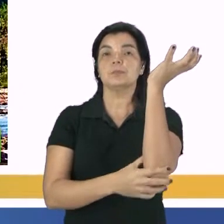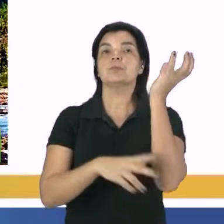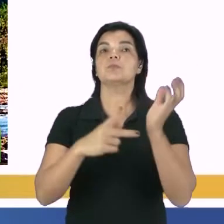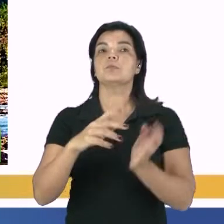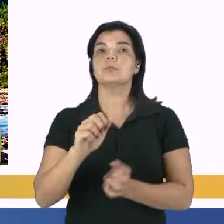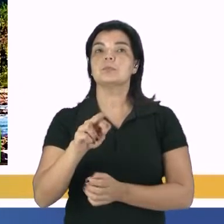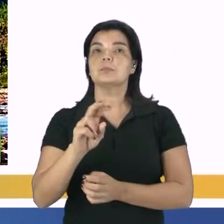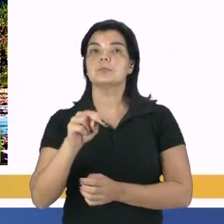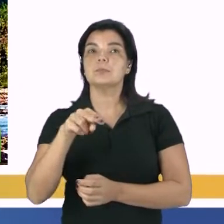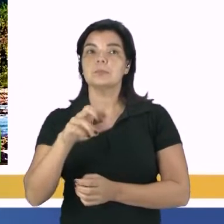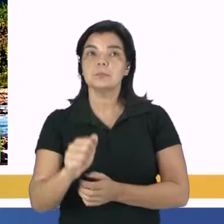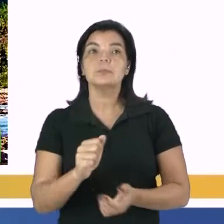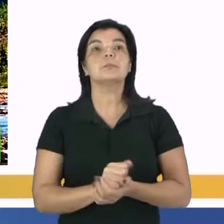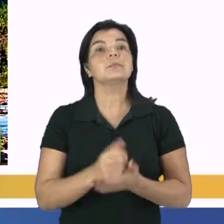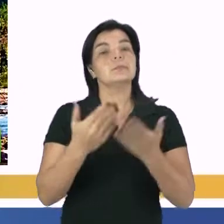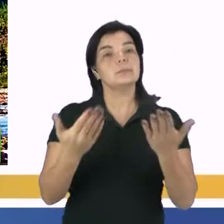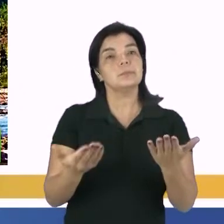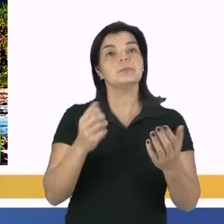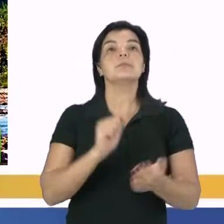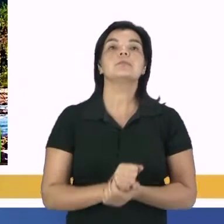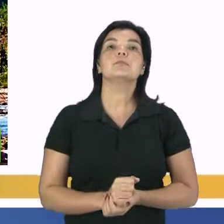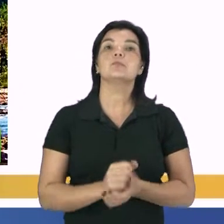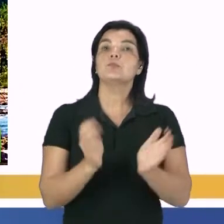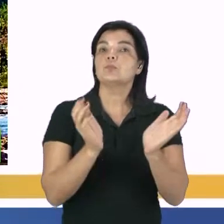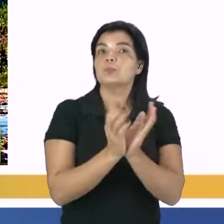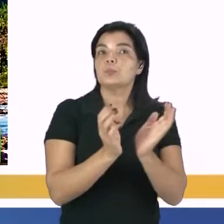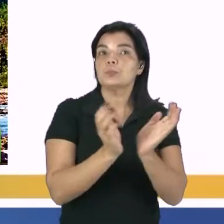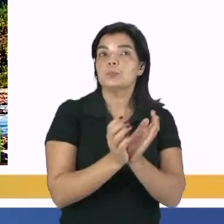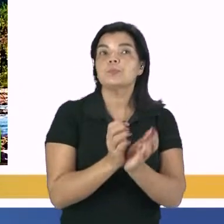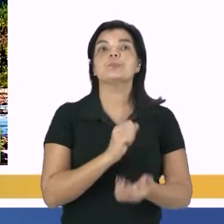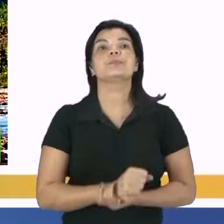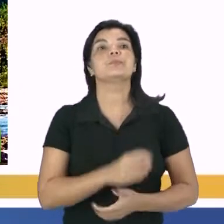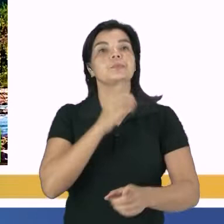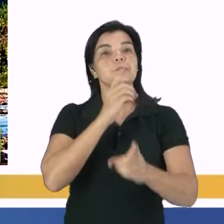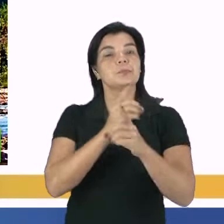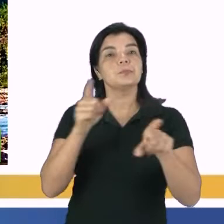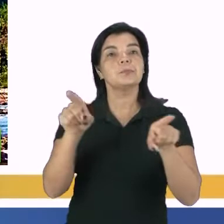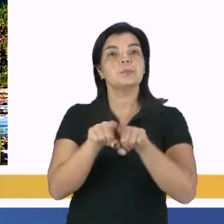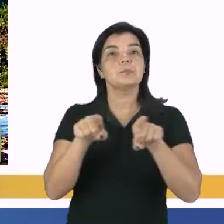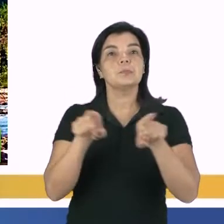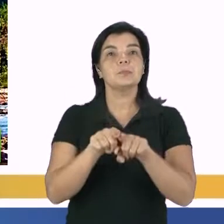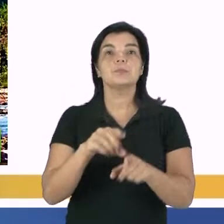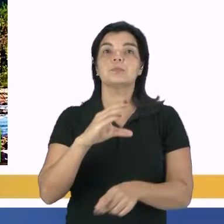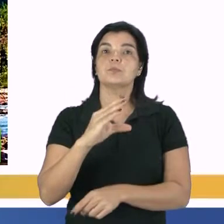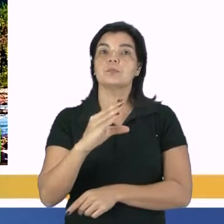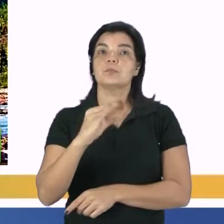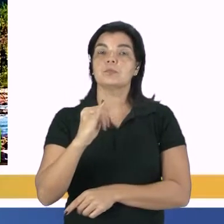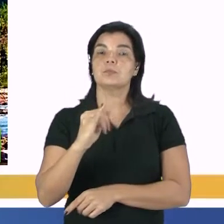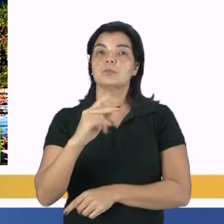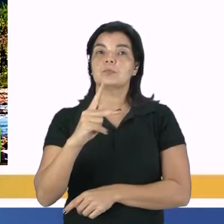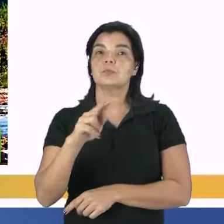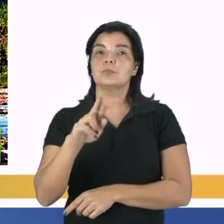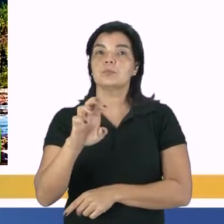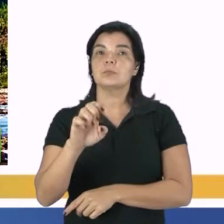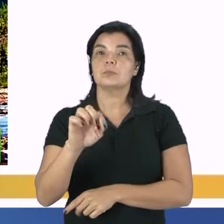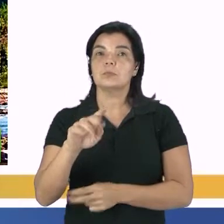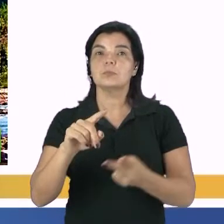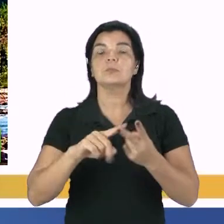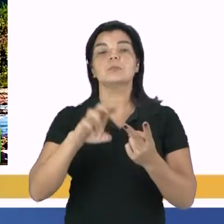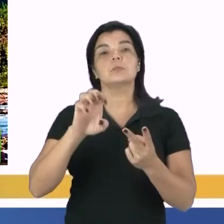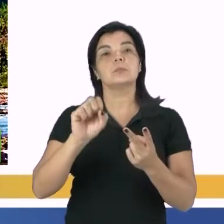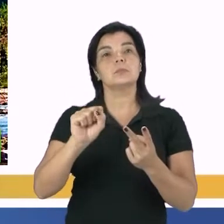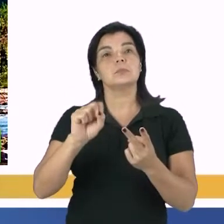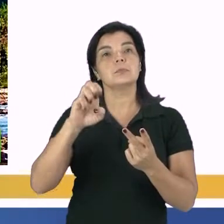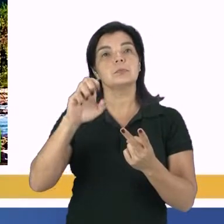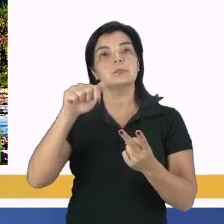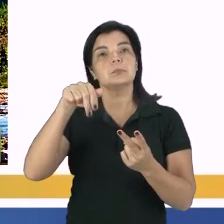do Paraná. E, além dos pinheiros, no grupo das gimnospermas, a gente vai encontrar também cipreste, sequoia,